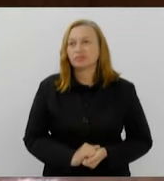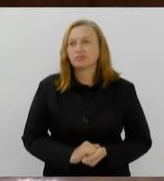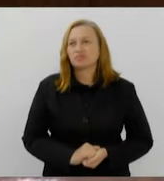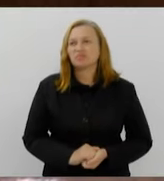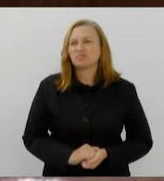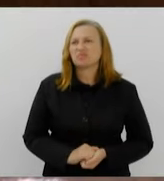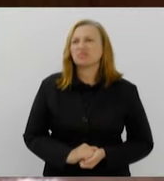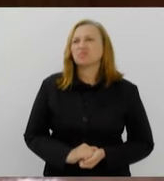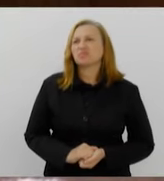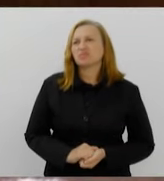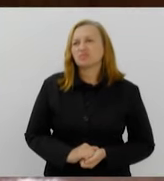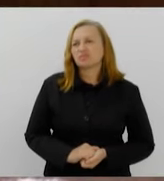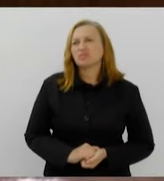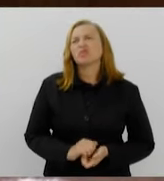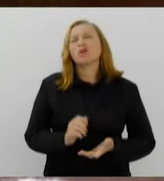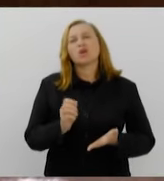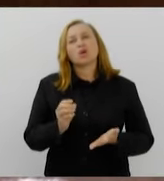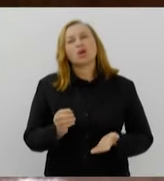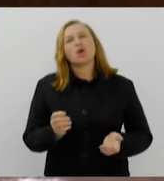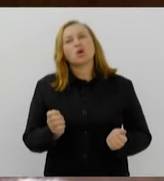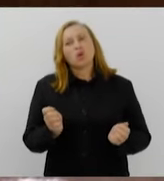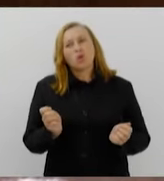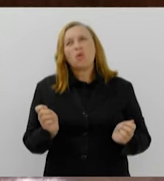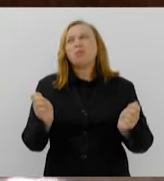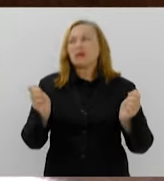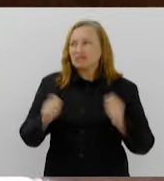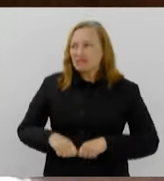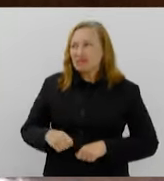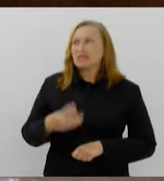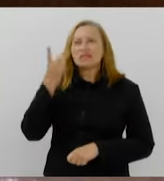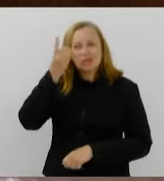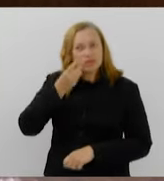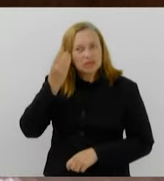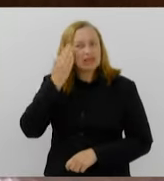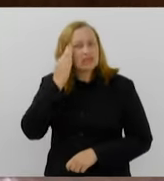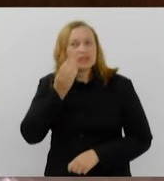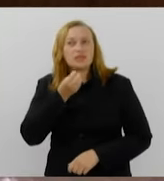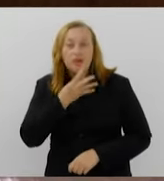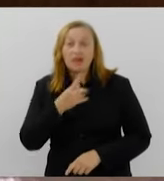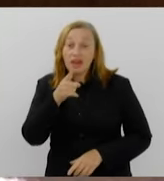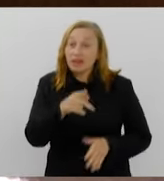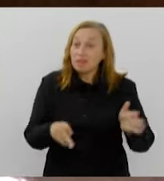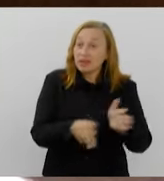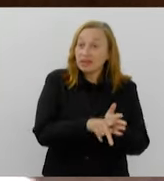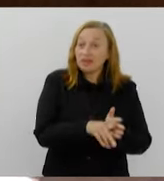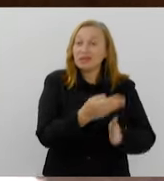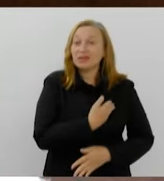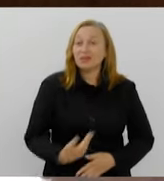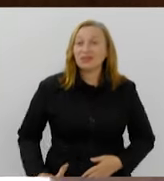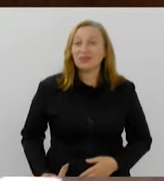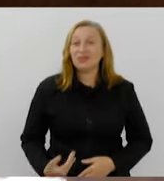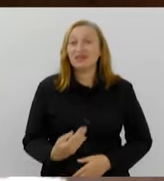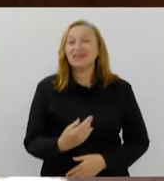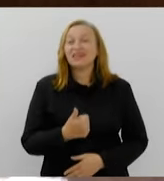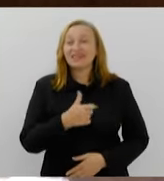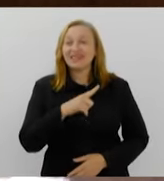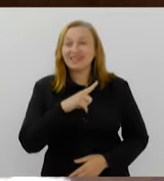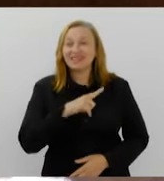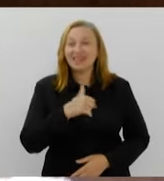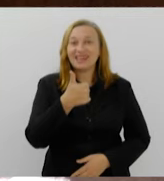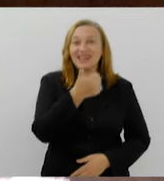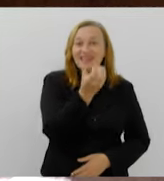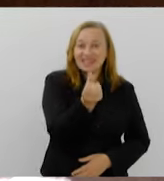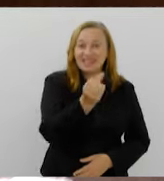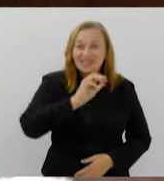incompetência a deputada Verônica lin entende muito bem ela faz parte de um governo que tem 6 bilhões 300 milhões de